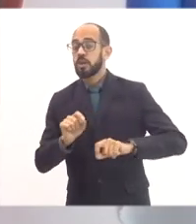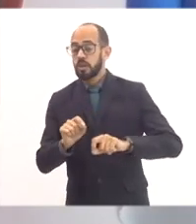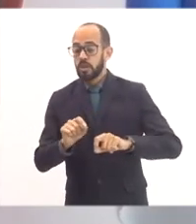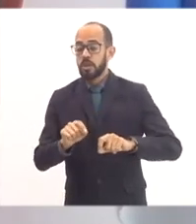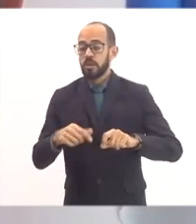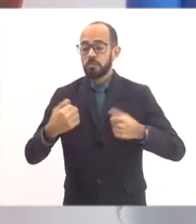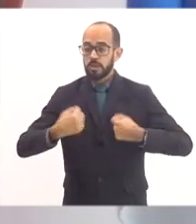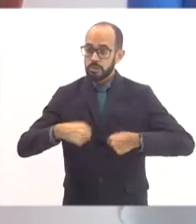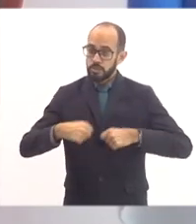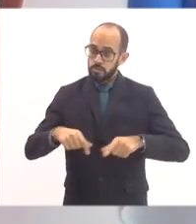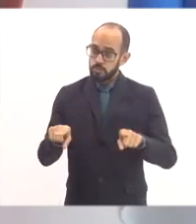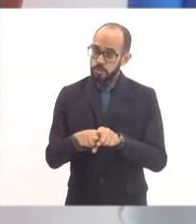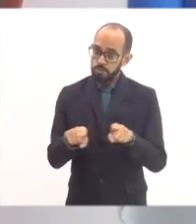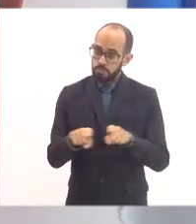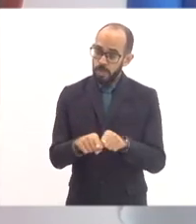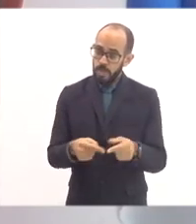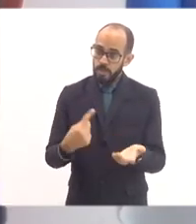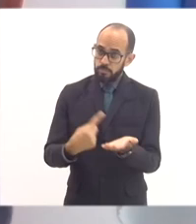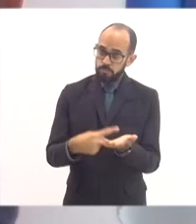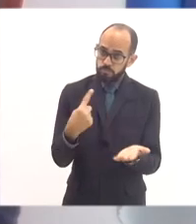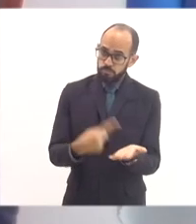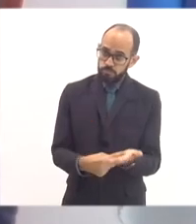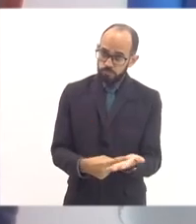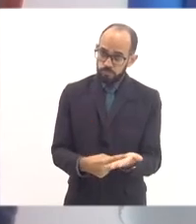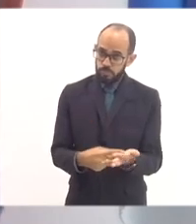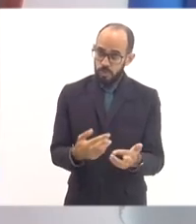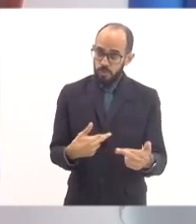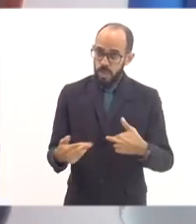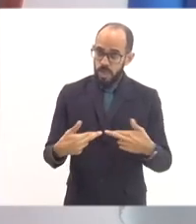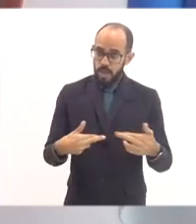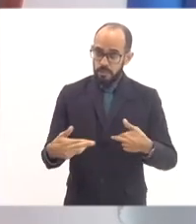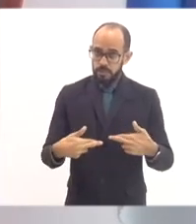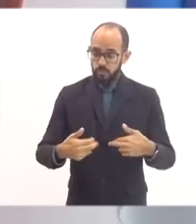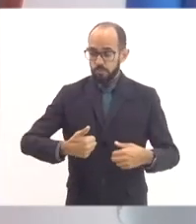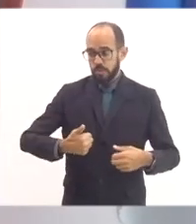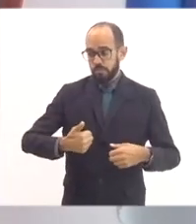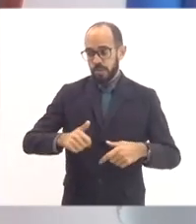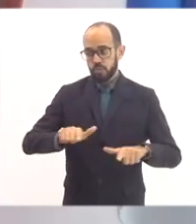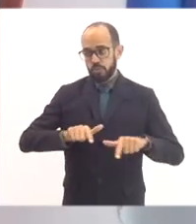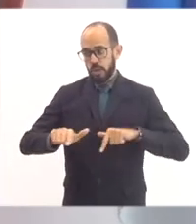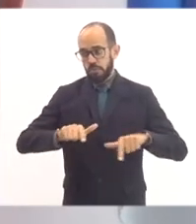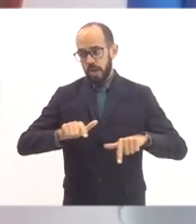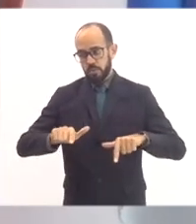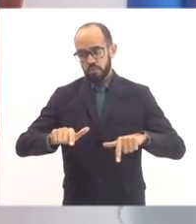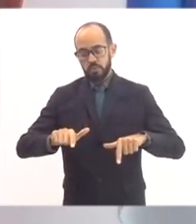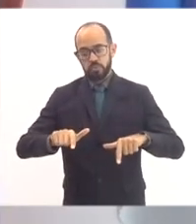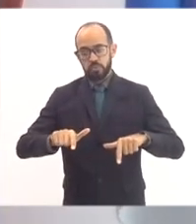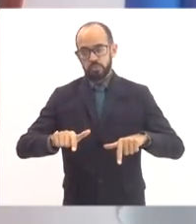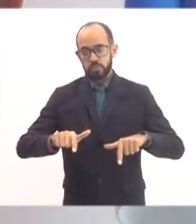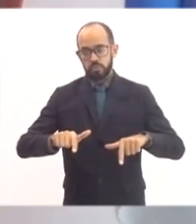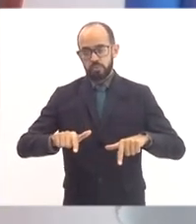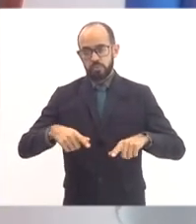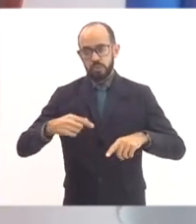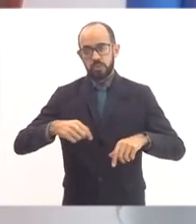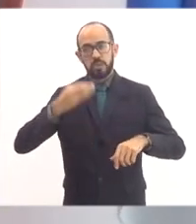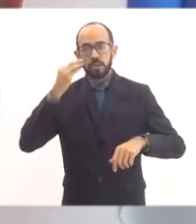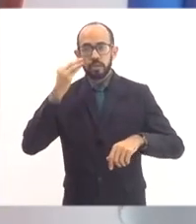gente estabeleça aqui uma relação, em primeiro lugar, de trabalho. O que a gente está tentando fazer é, mais uma